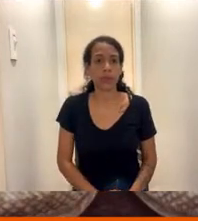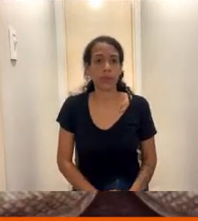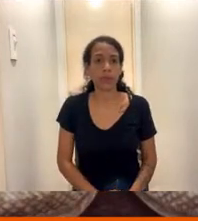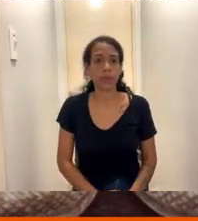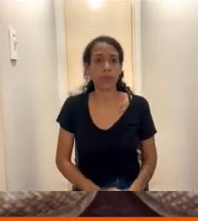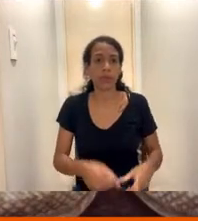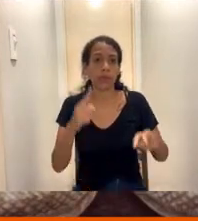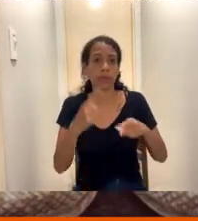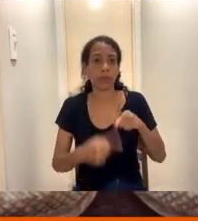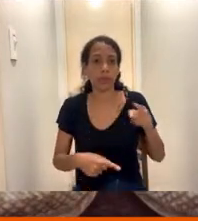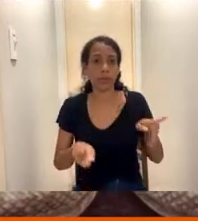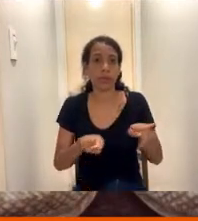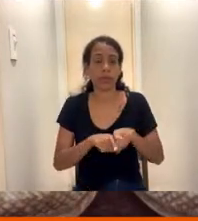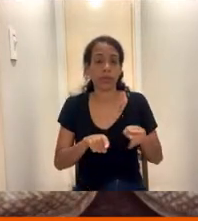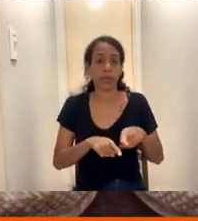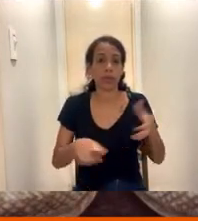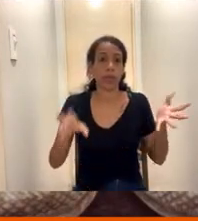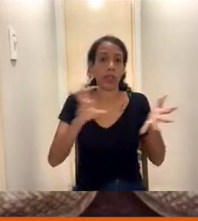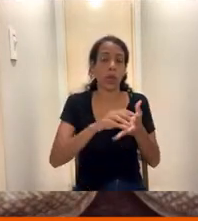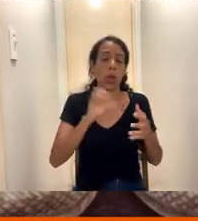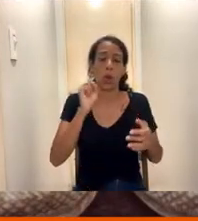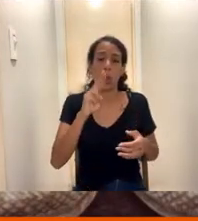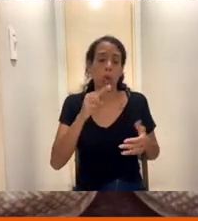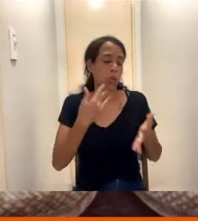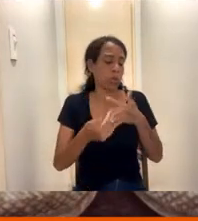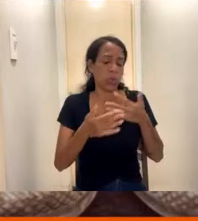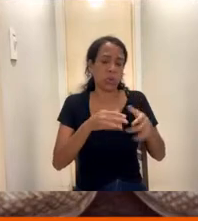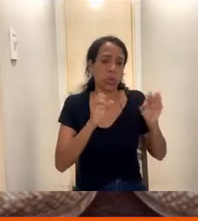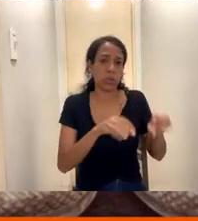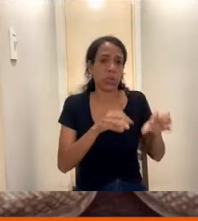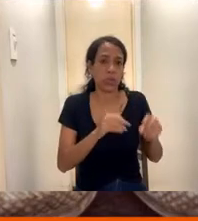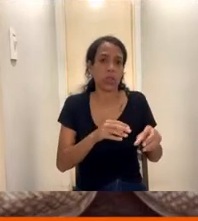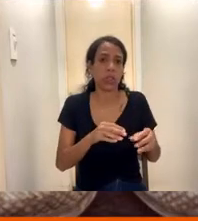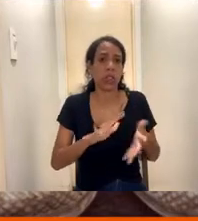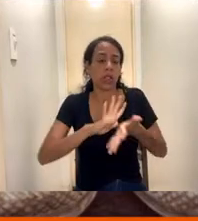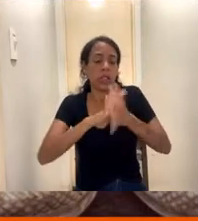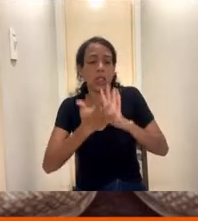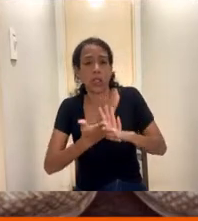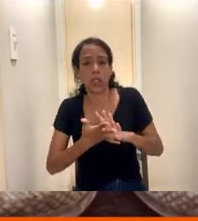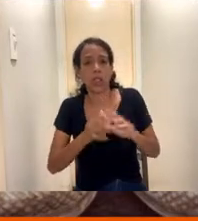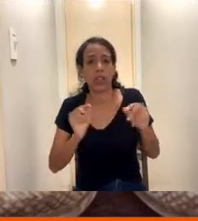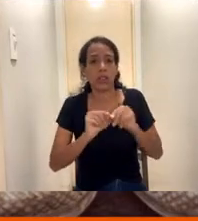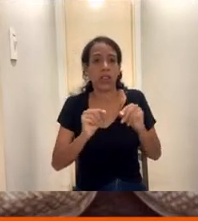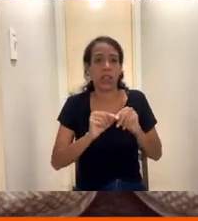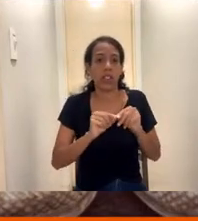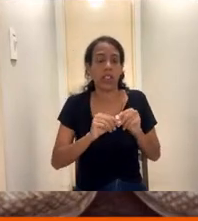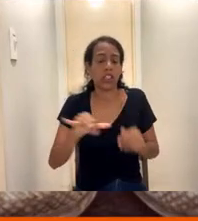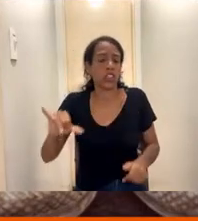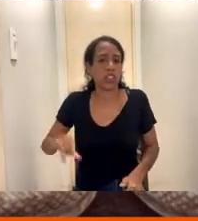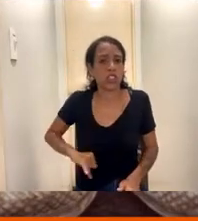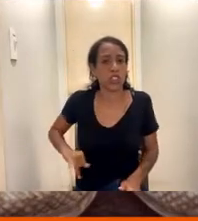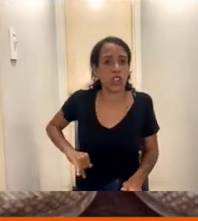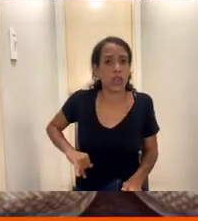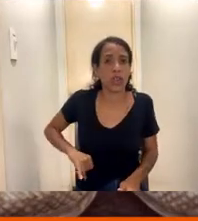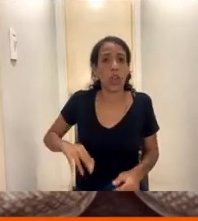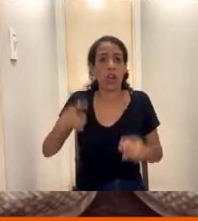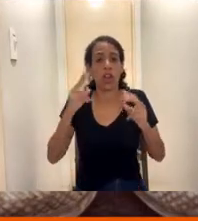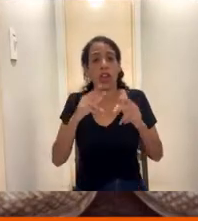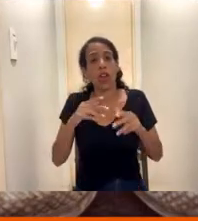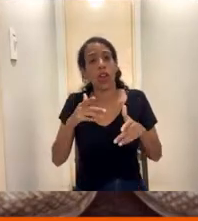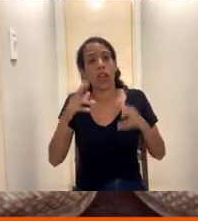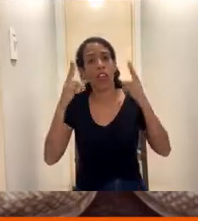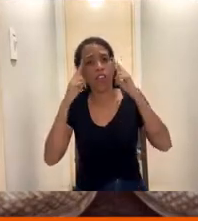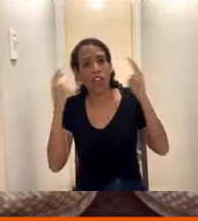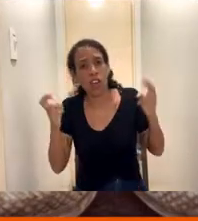Veda participar ou incentivar de práticas de tortura geradoras de sofrimento e violadoras